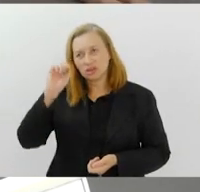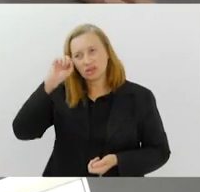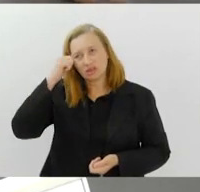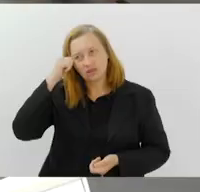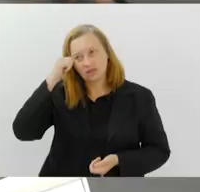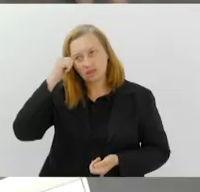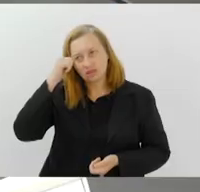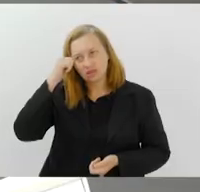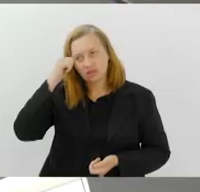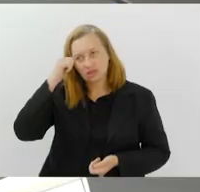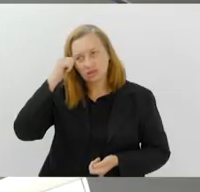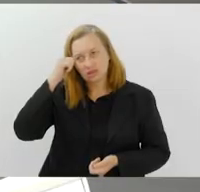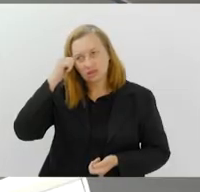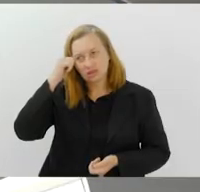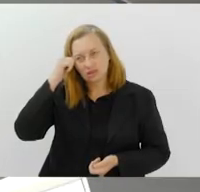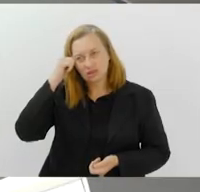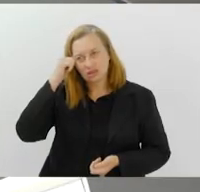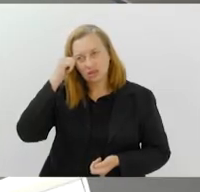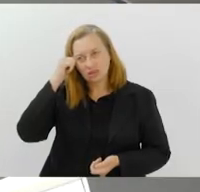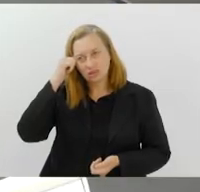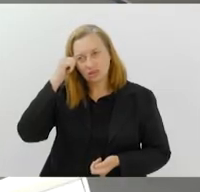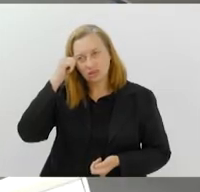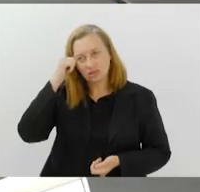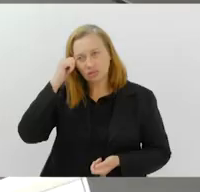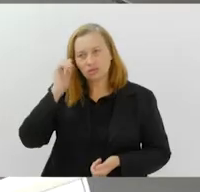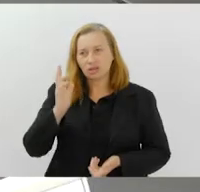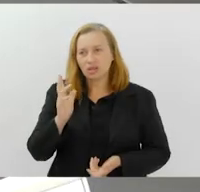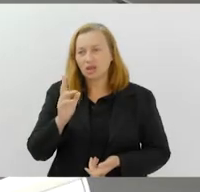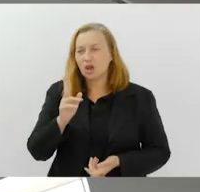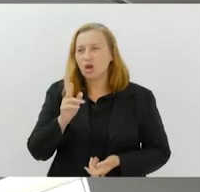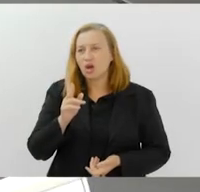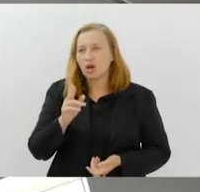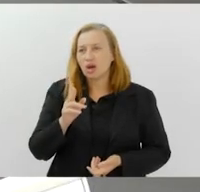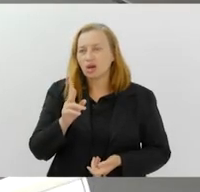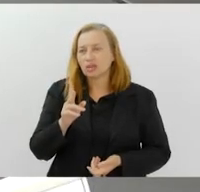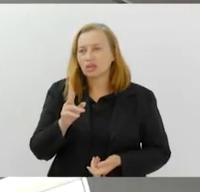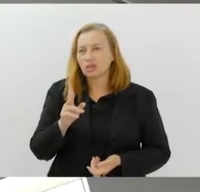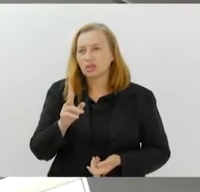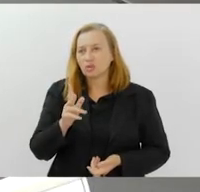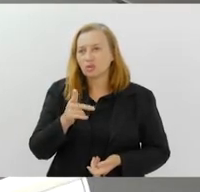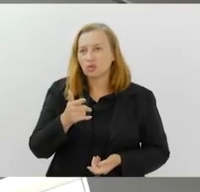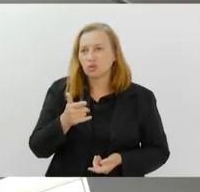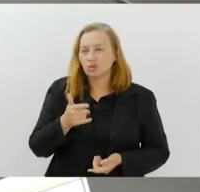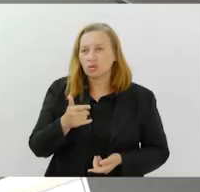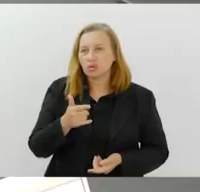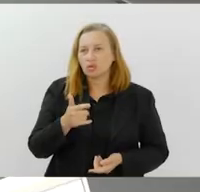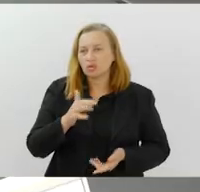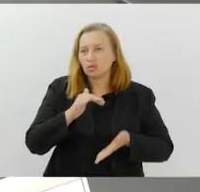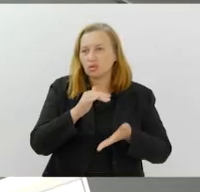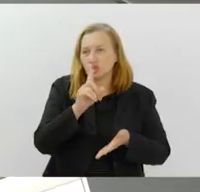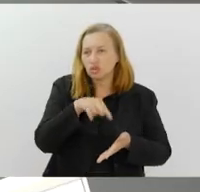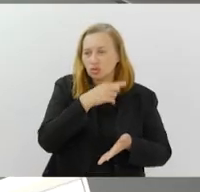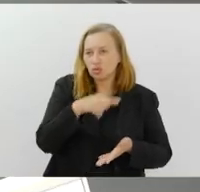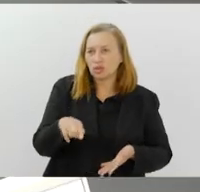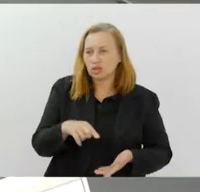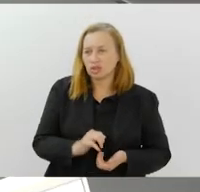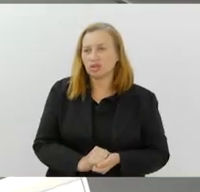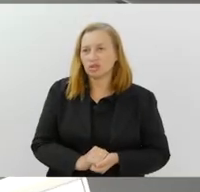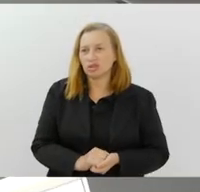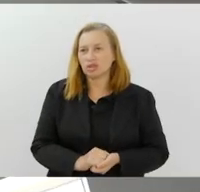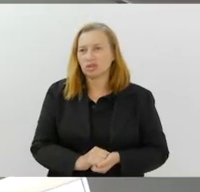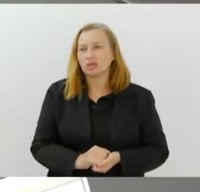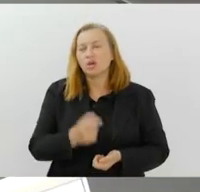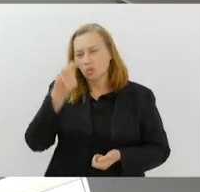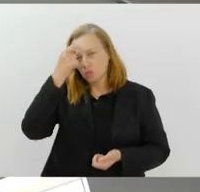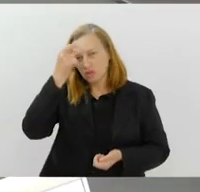pela latra né a gente diz assim vou banir Afinal de conta eu acho que todo mundo aqui é maduro e consciente de cada vez